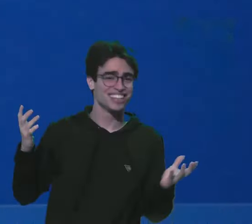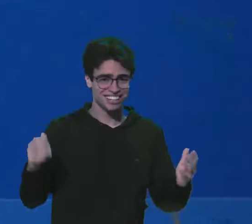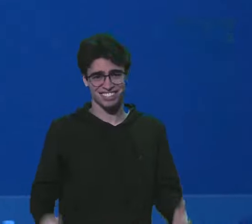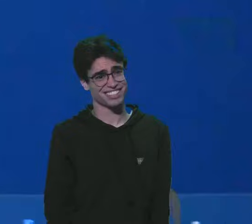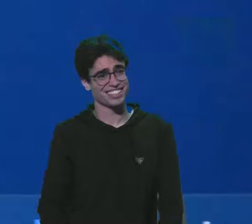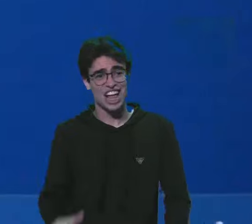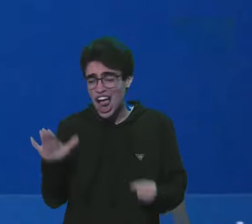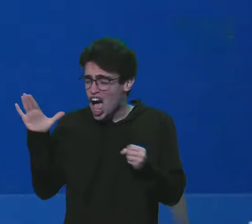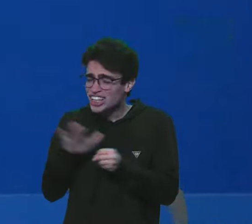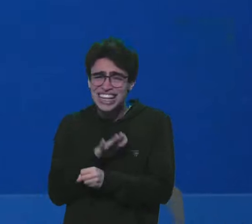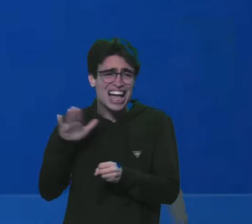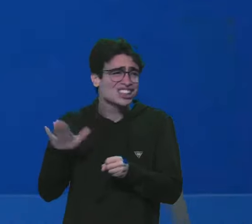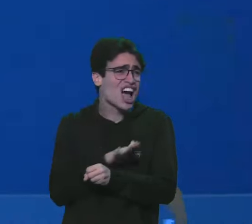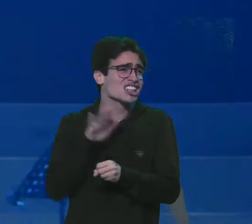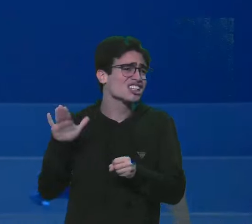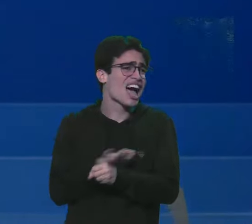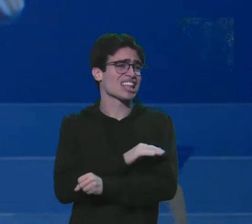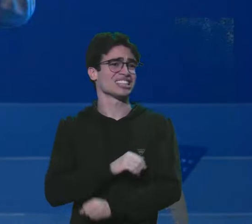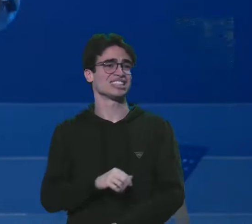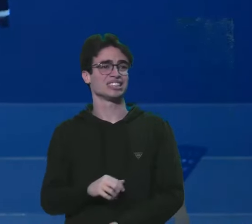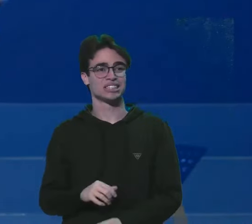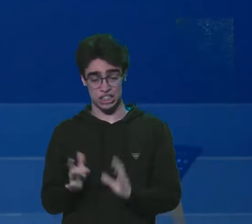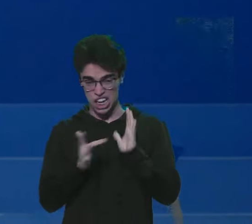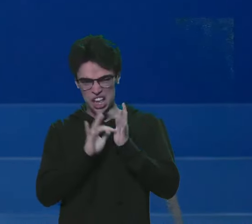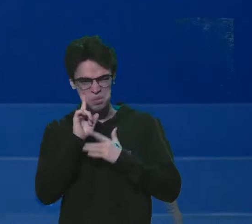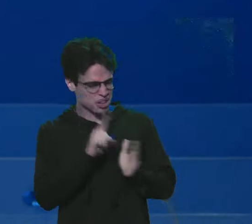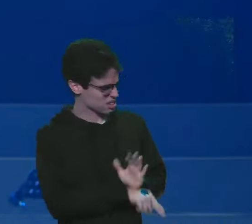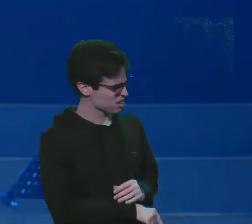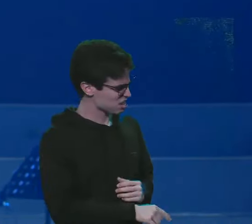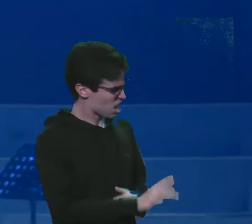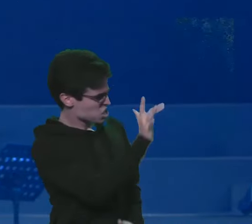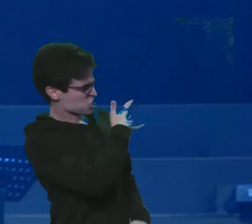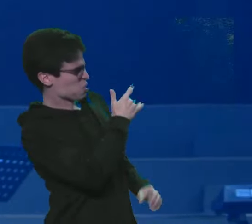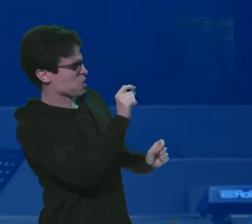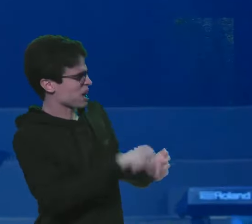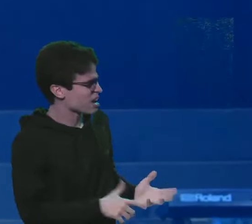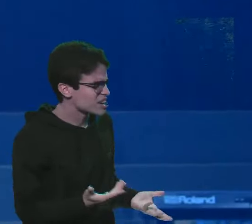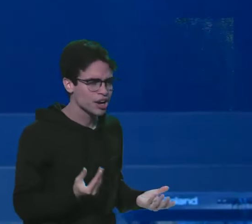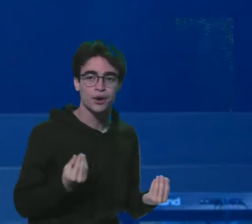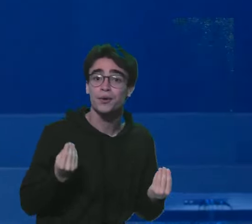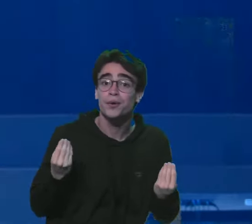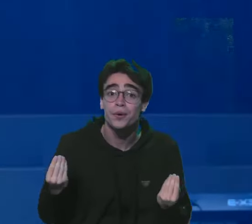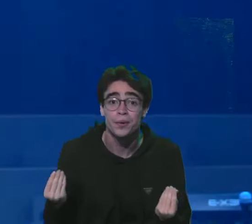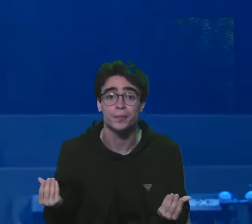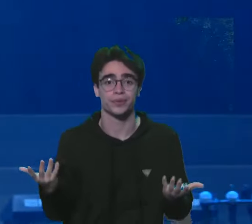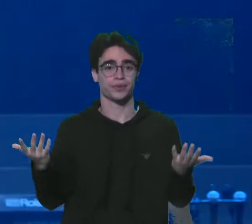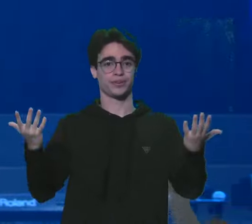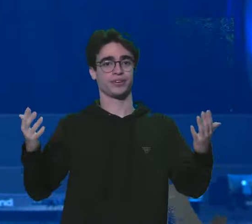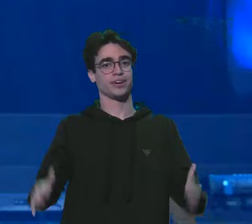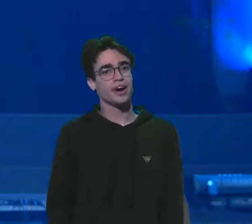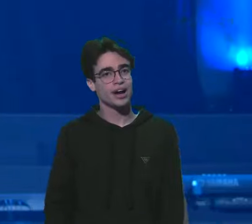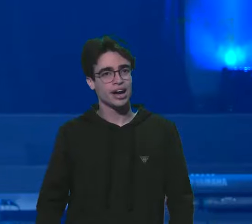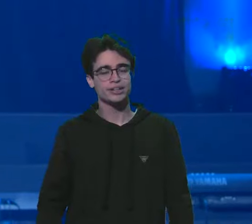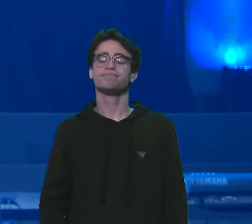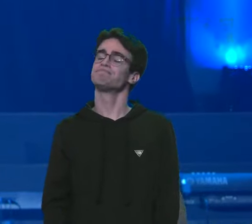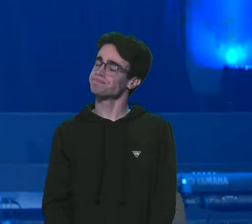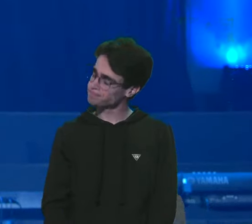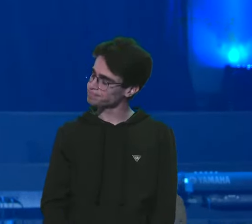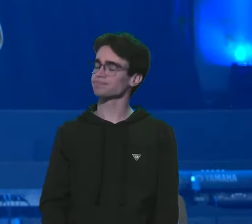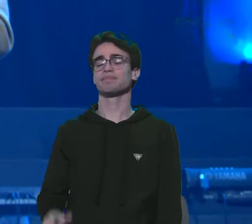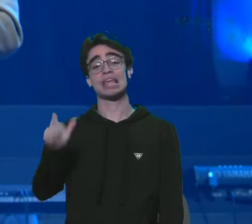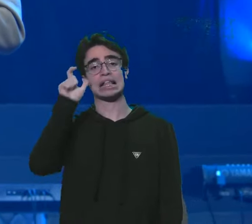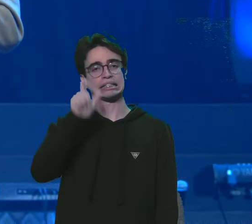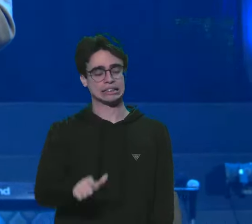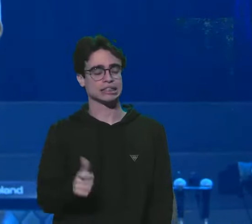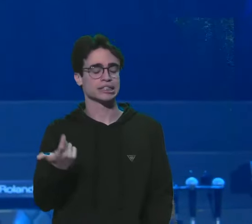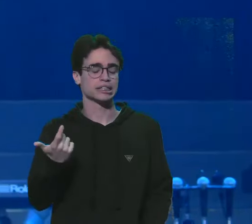Tava tipo o Inter 2 e Jesus perguntando, quem está me encostando? E é interessante, a gente já